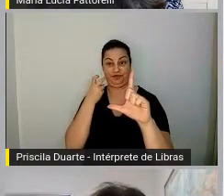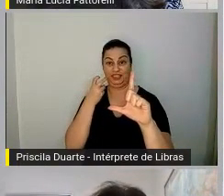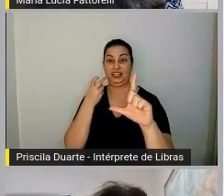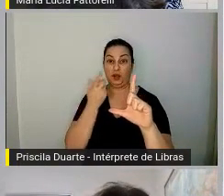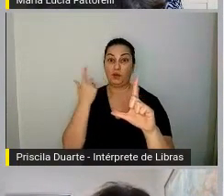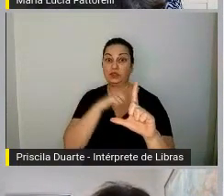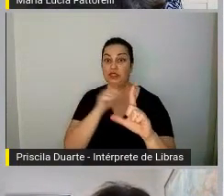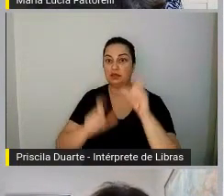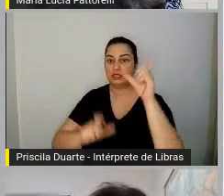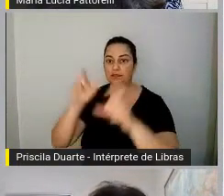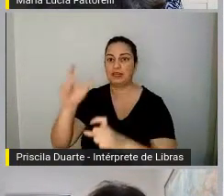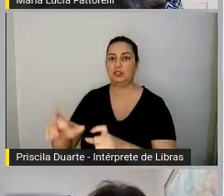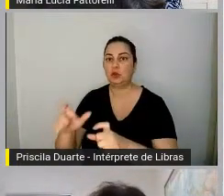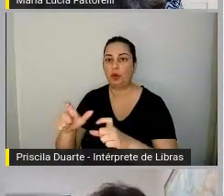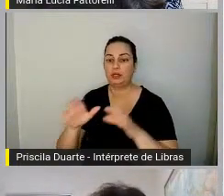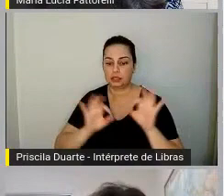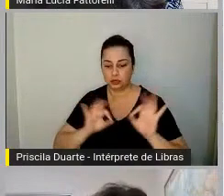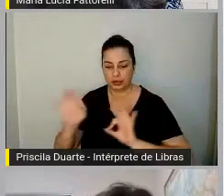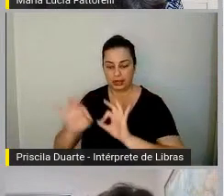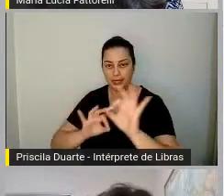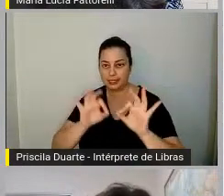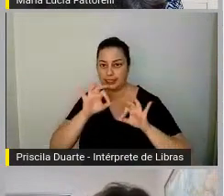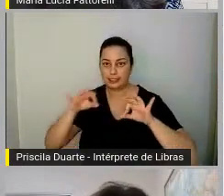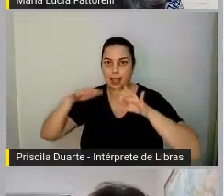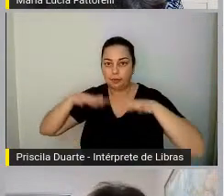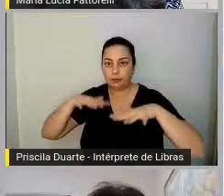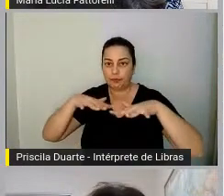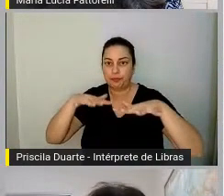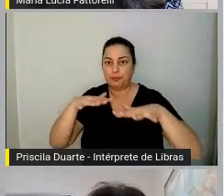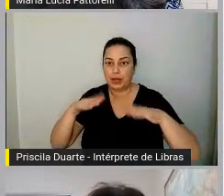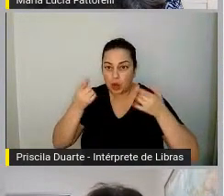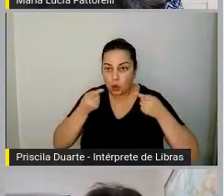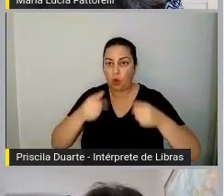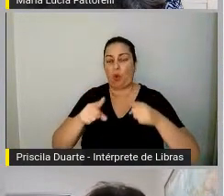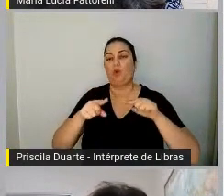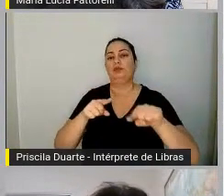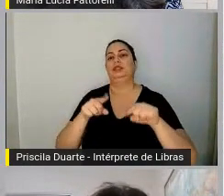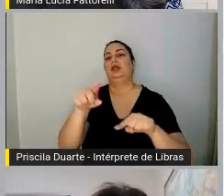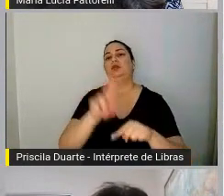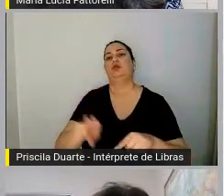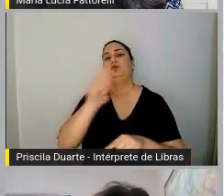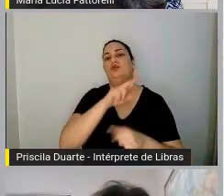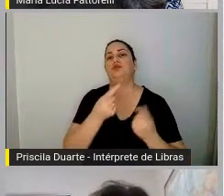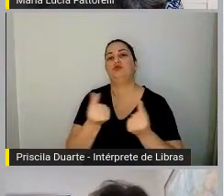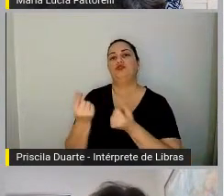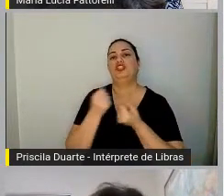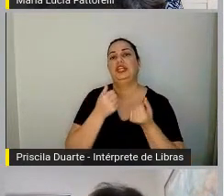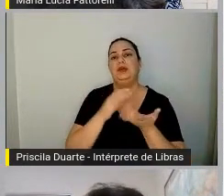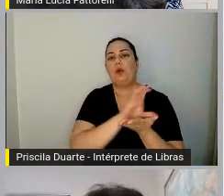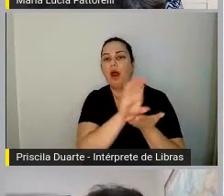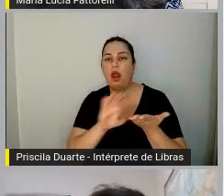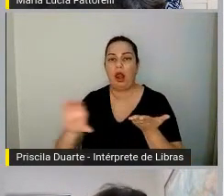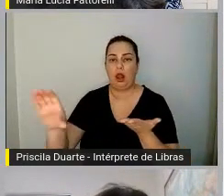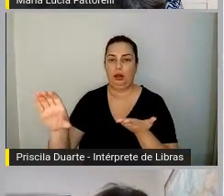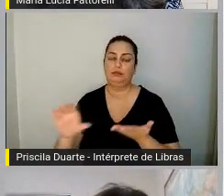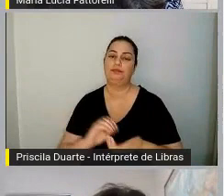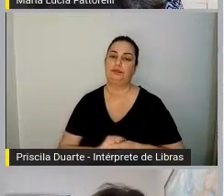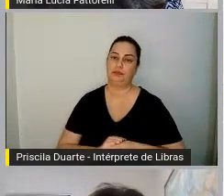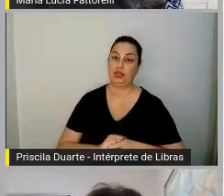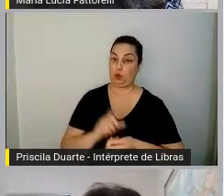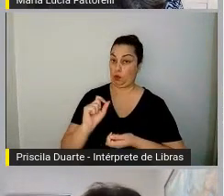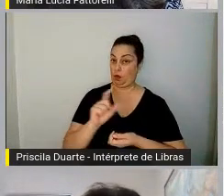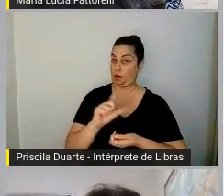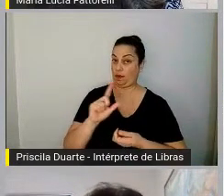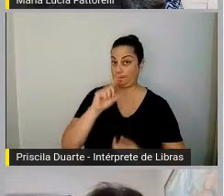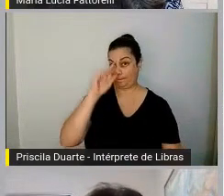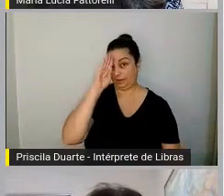contra esse endividamento ilegítimo, né? E aí, quais são os argumentos que eles usam, né? O principal deles é